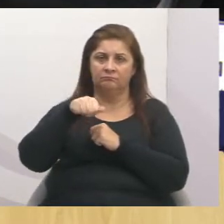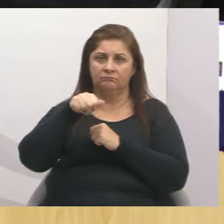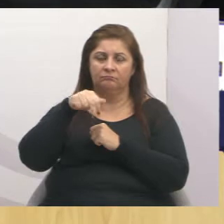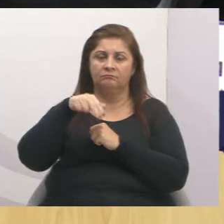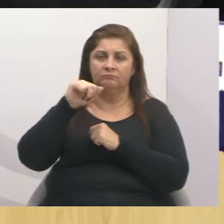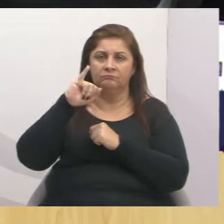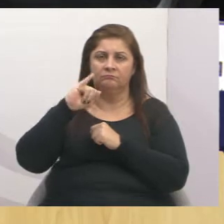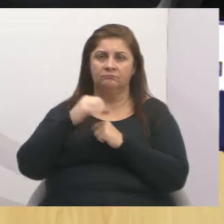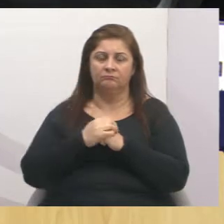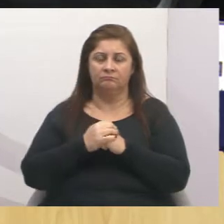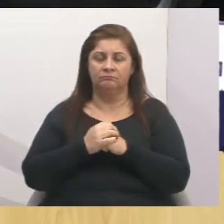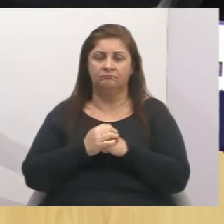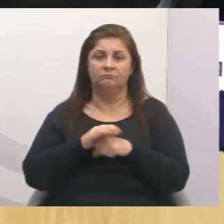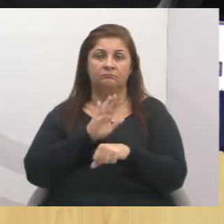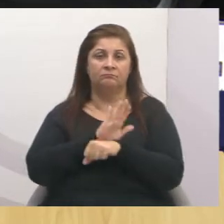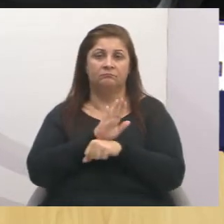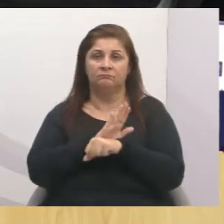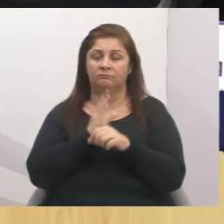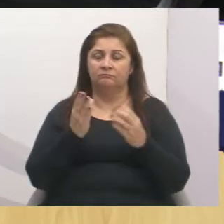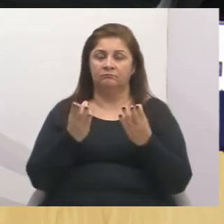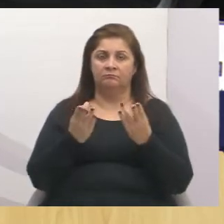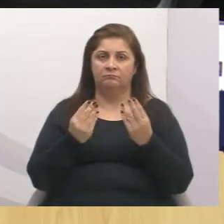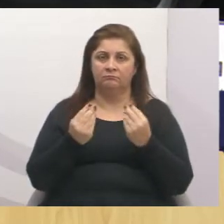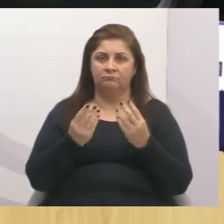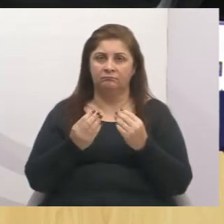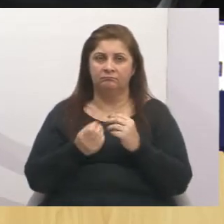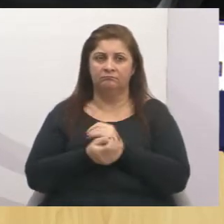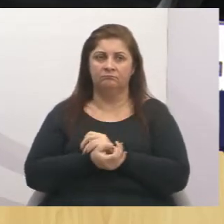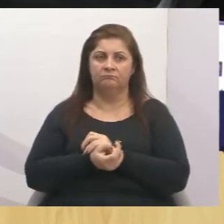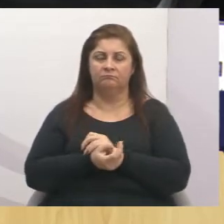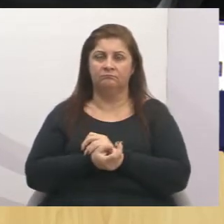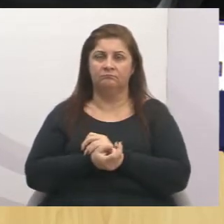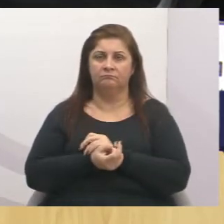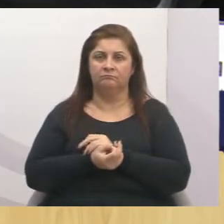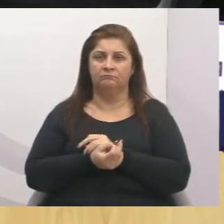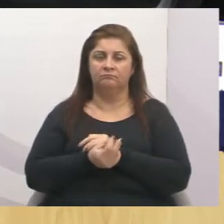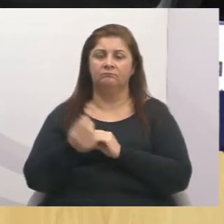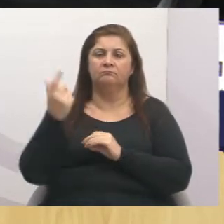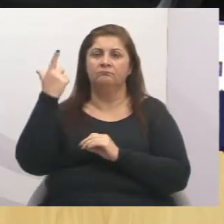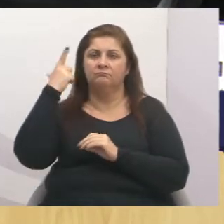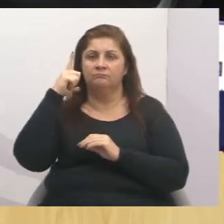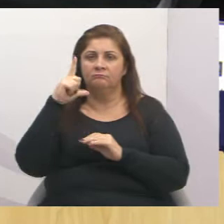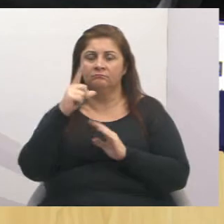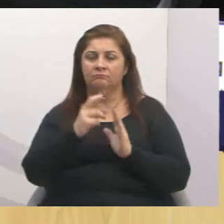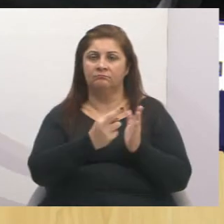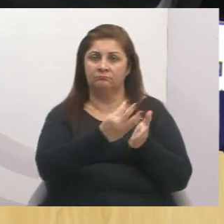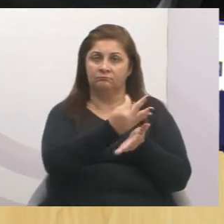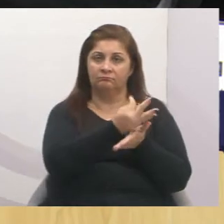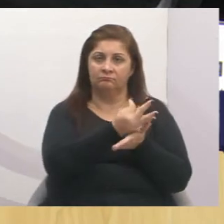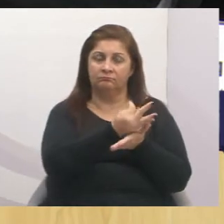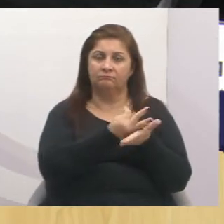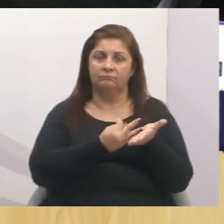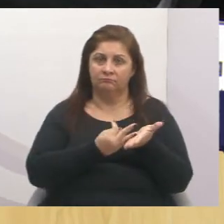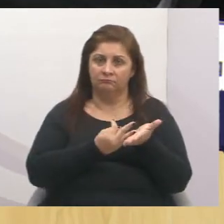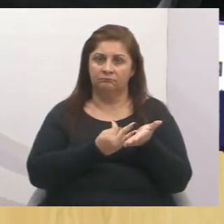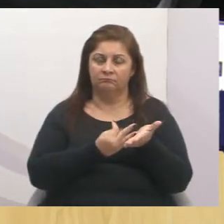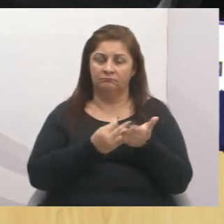bastante para que a gente pudesse chegar a uma redação final do